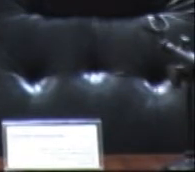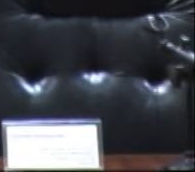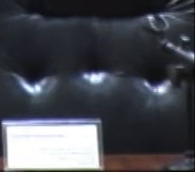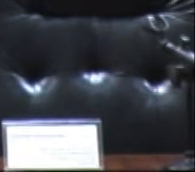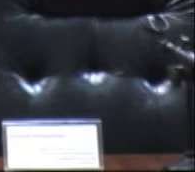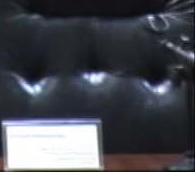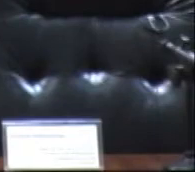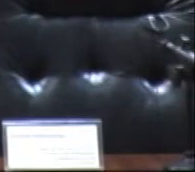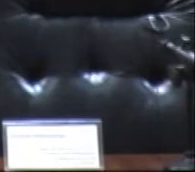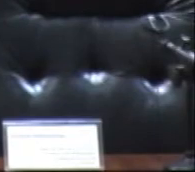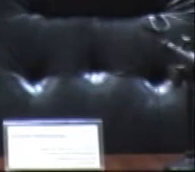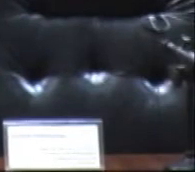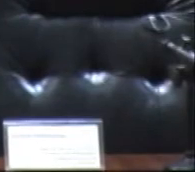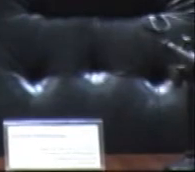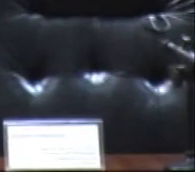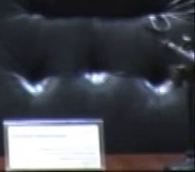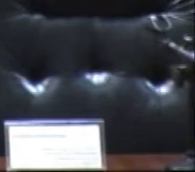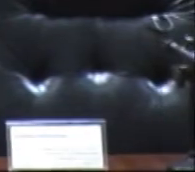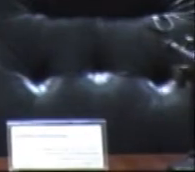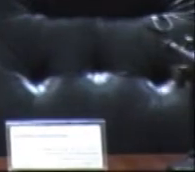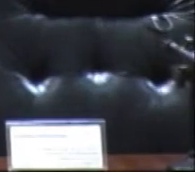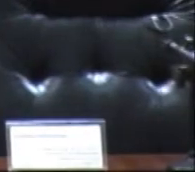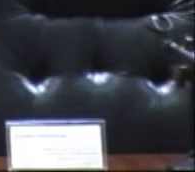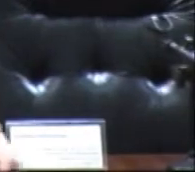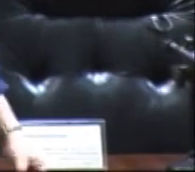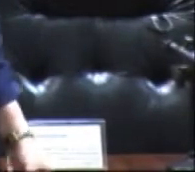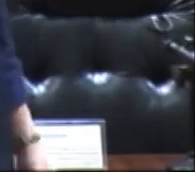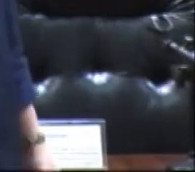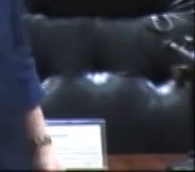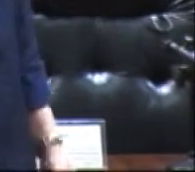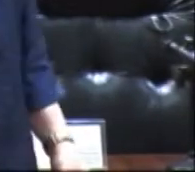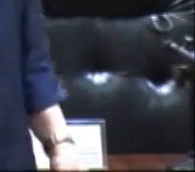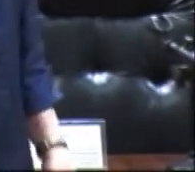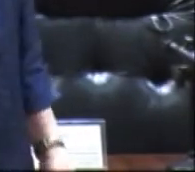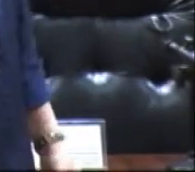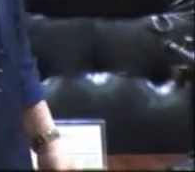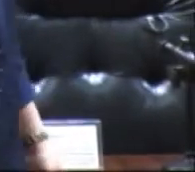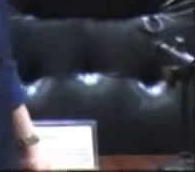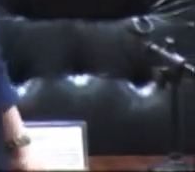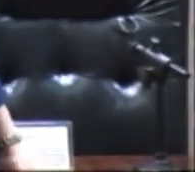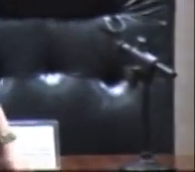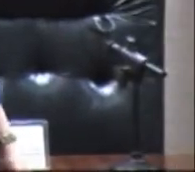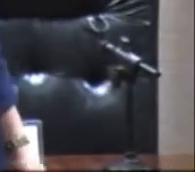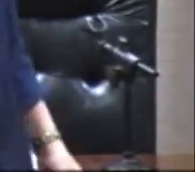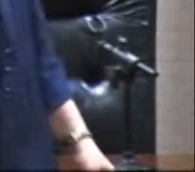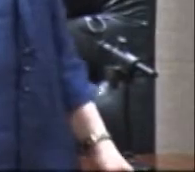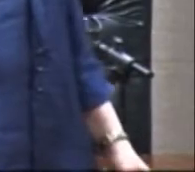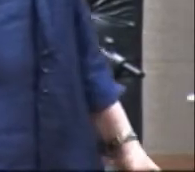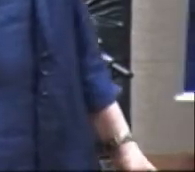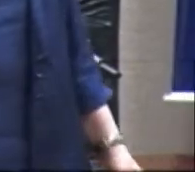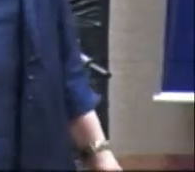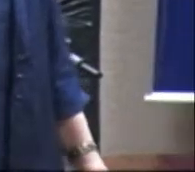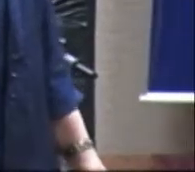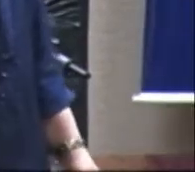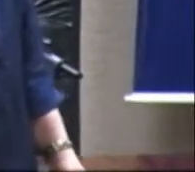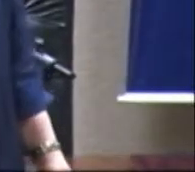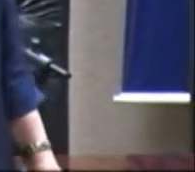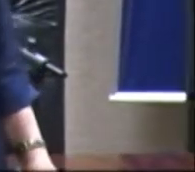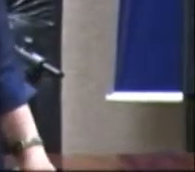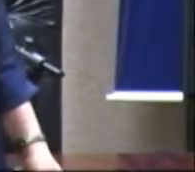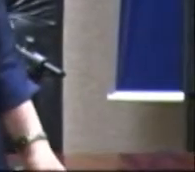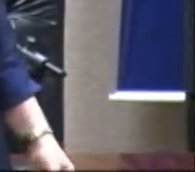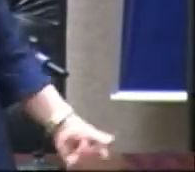essa capacitação dos professores é fundamental. E a gente percebe que isso não acontece